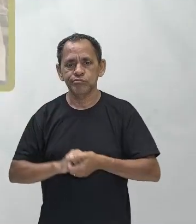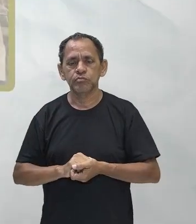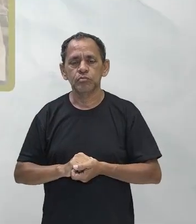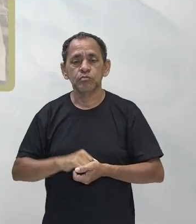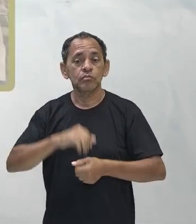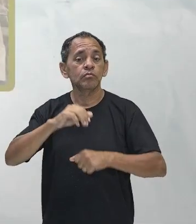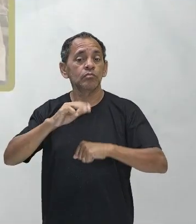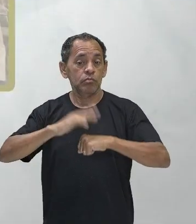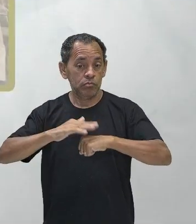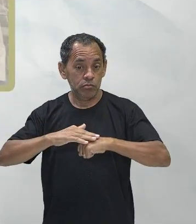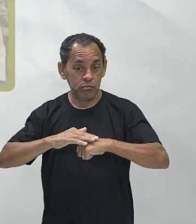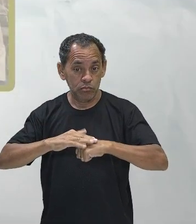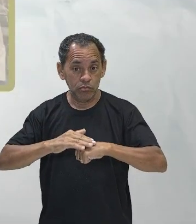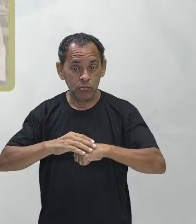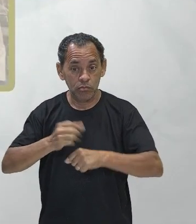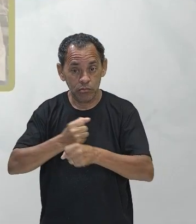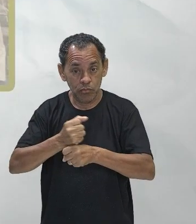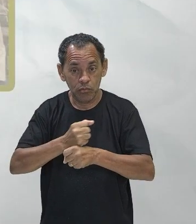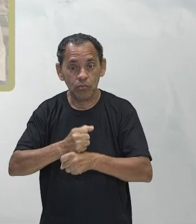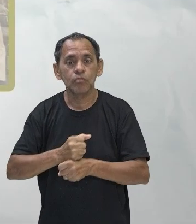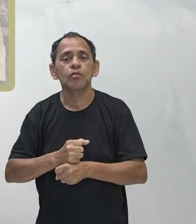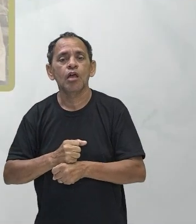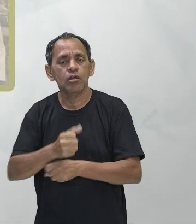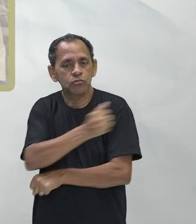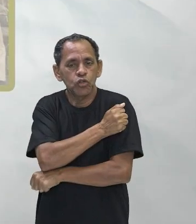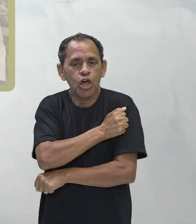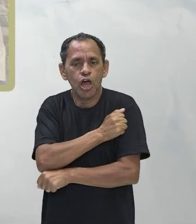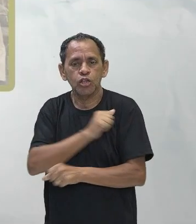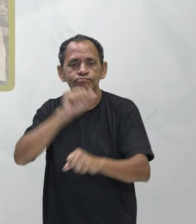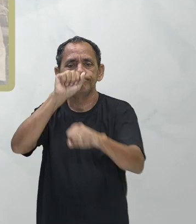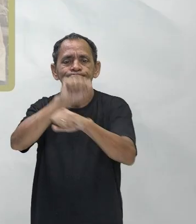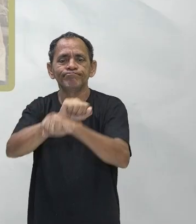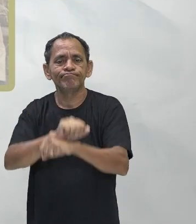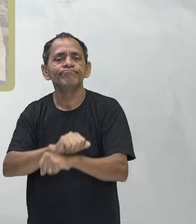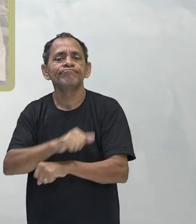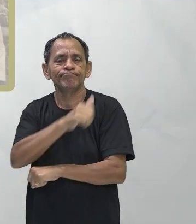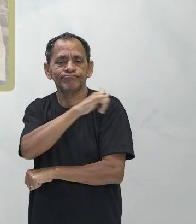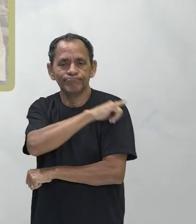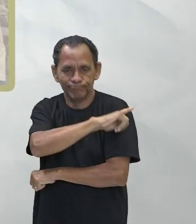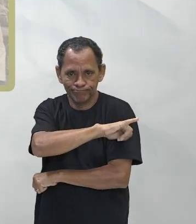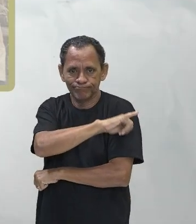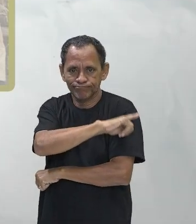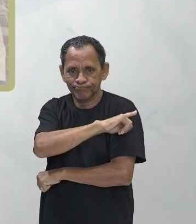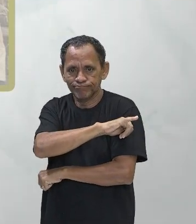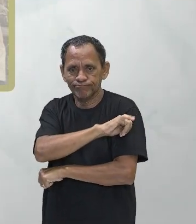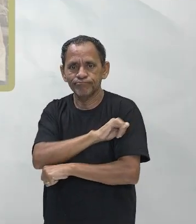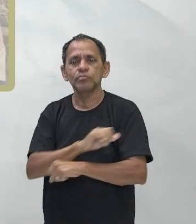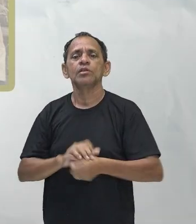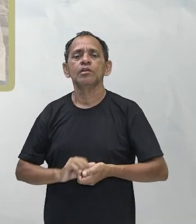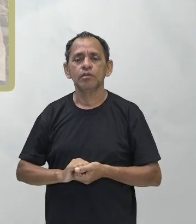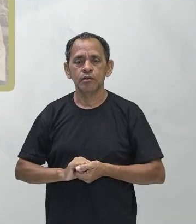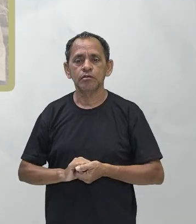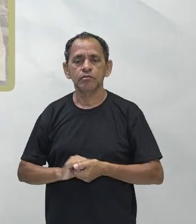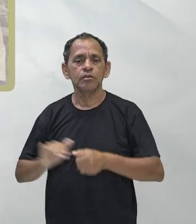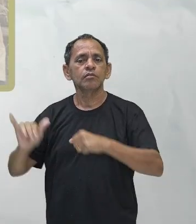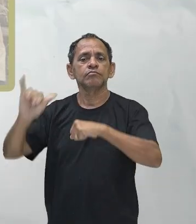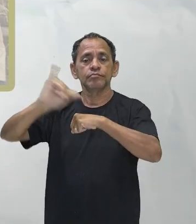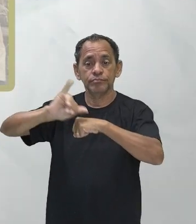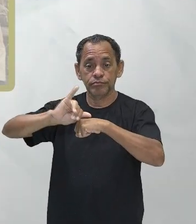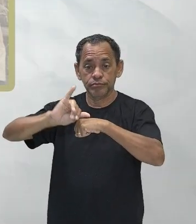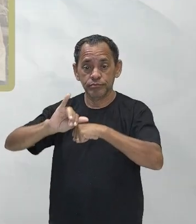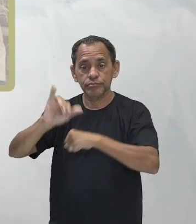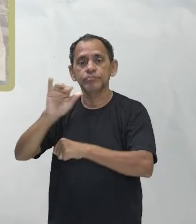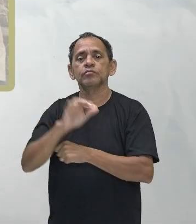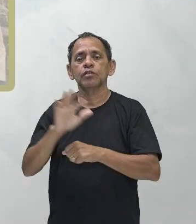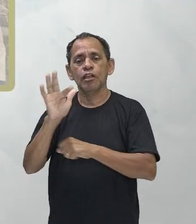ano, os secundaristas pararam o Rio de Janeiro, então capital federal, com a célebre Revolta dos Bondes, na